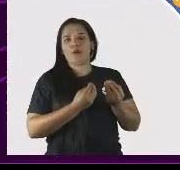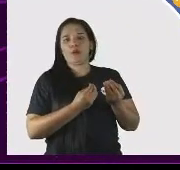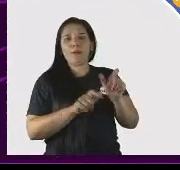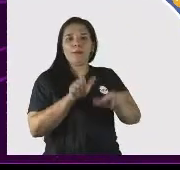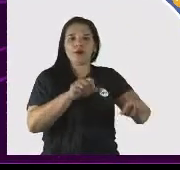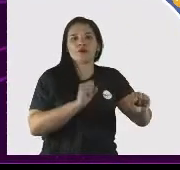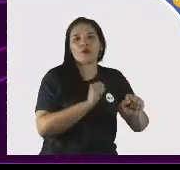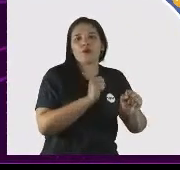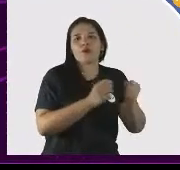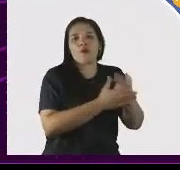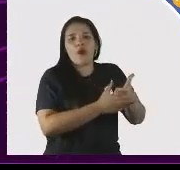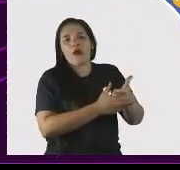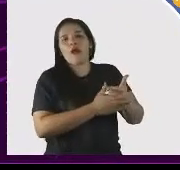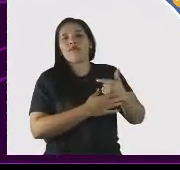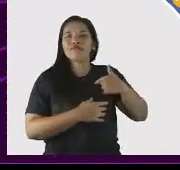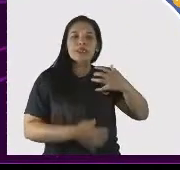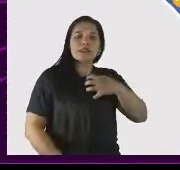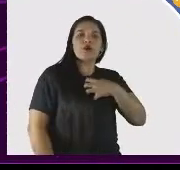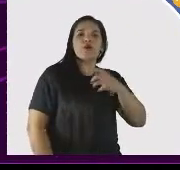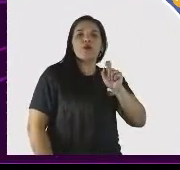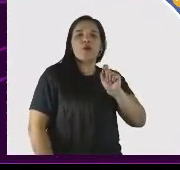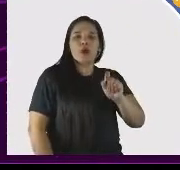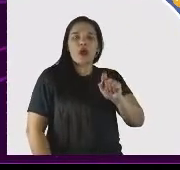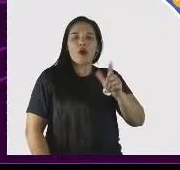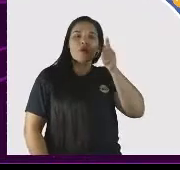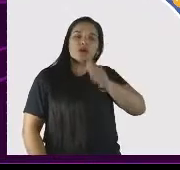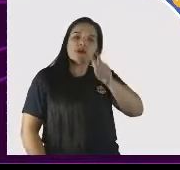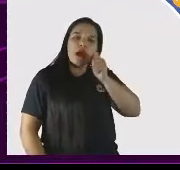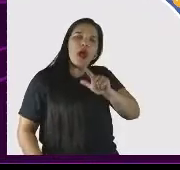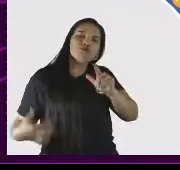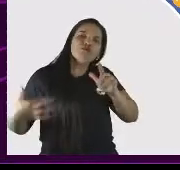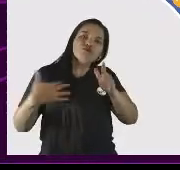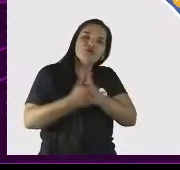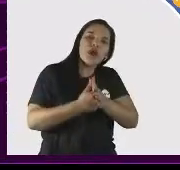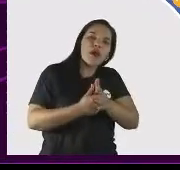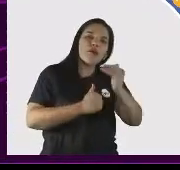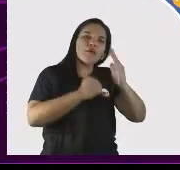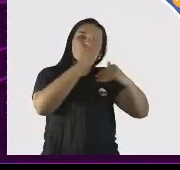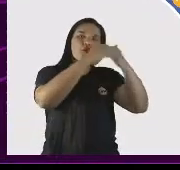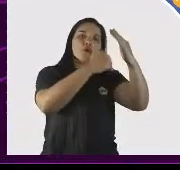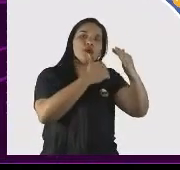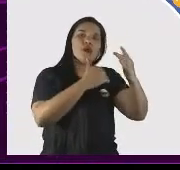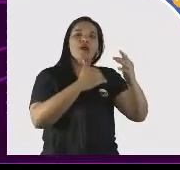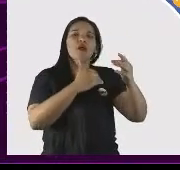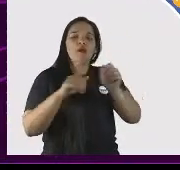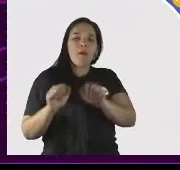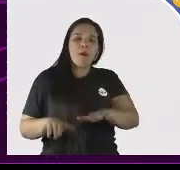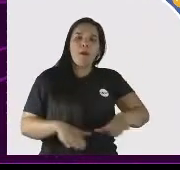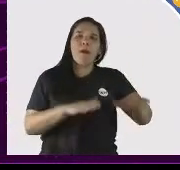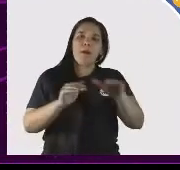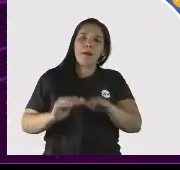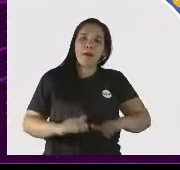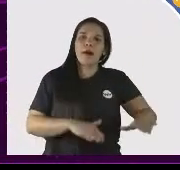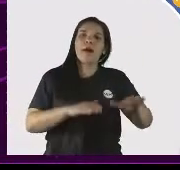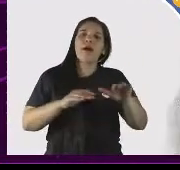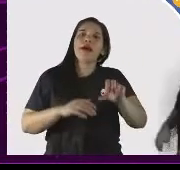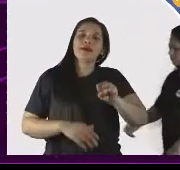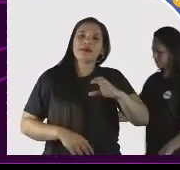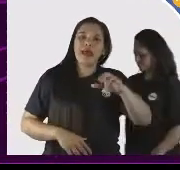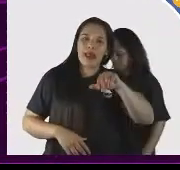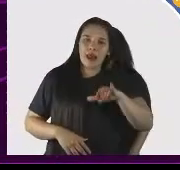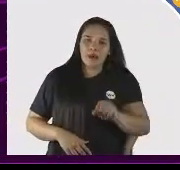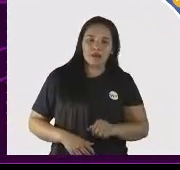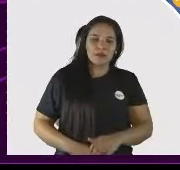né Vocês tem sentindo aqueles tem condições de acompanhar o evento ao crescimento da produção nas linhas da Scania